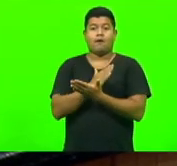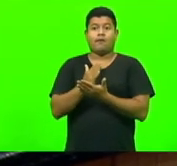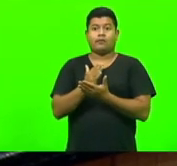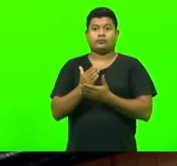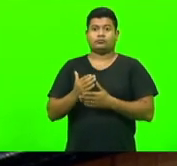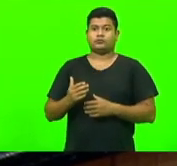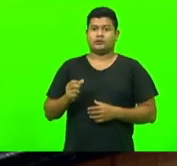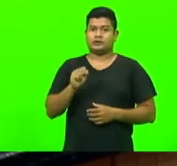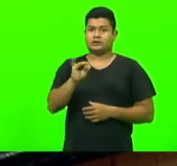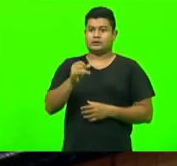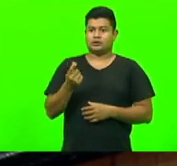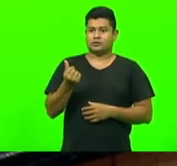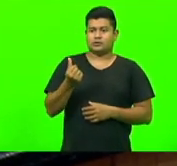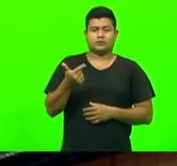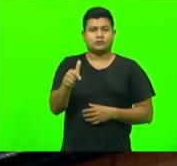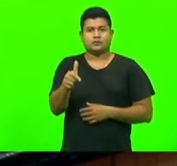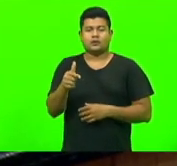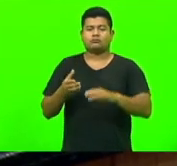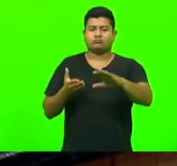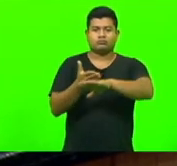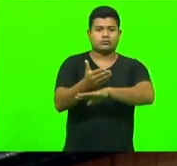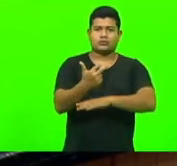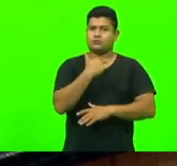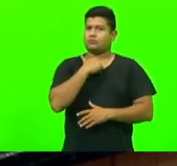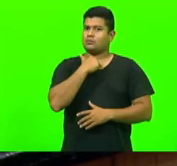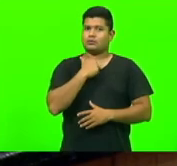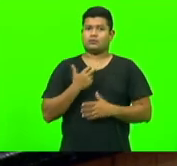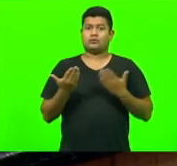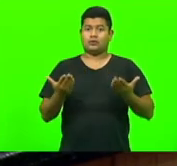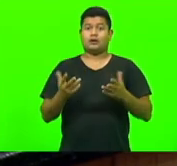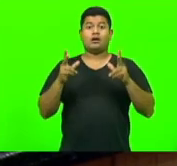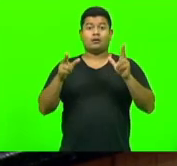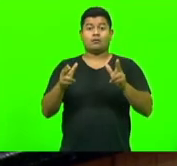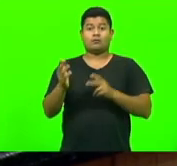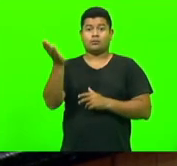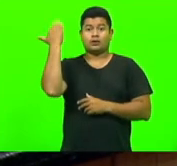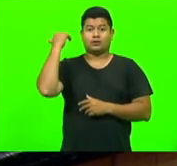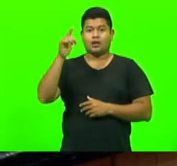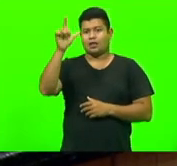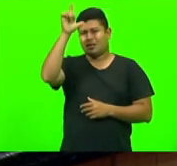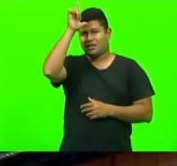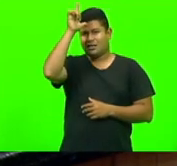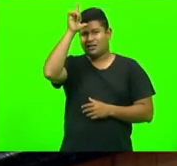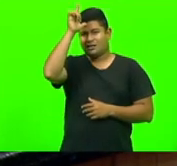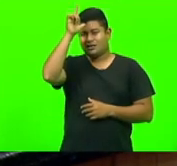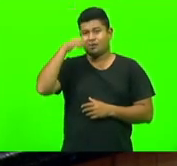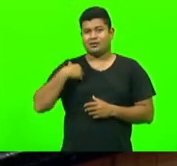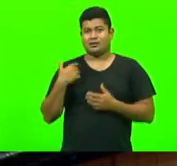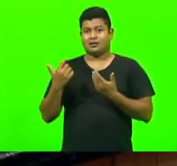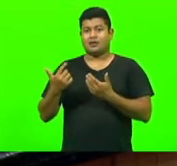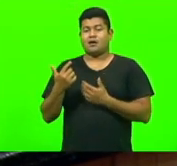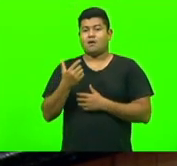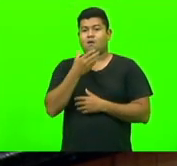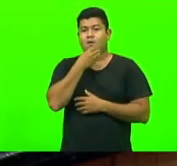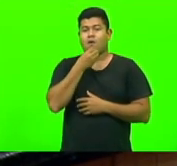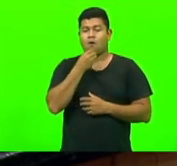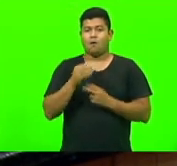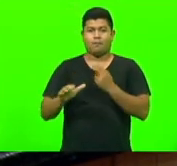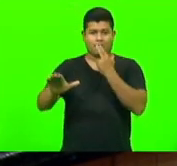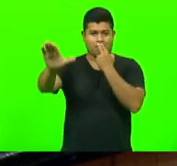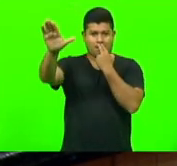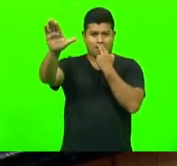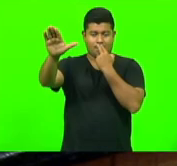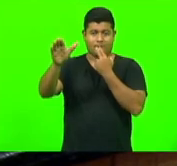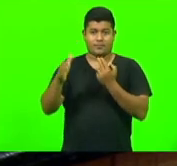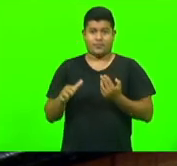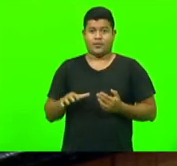coisa semelhantíssima aconteceu na Alemanha durante o Terceiro Reich. Depois que Hitler assumiu o governo, ele